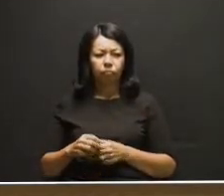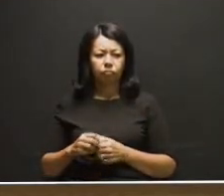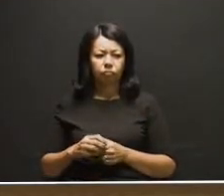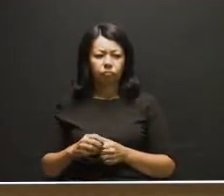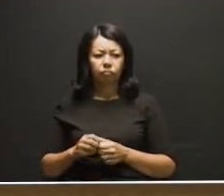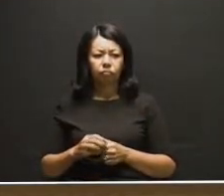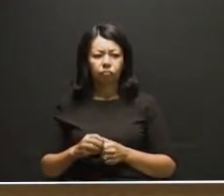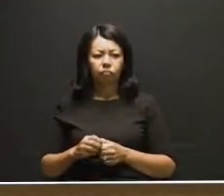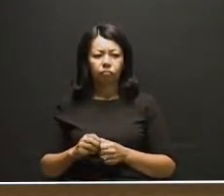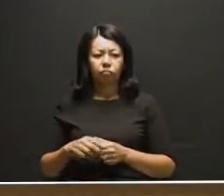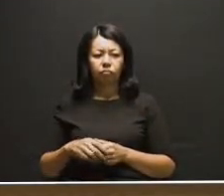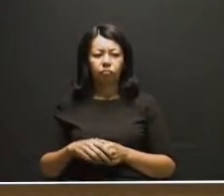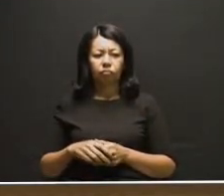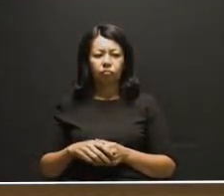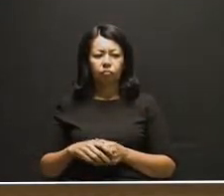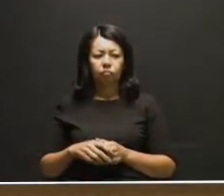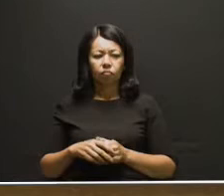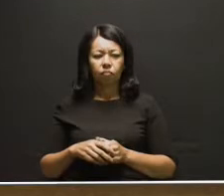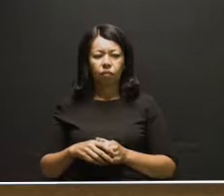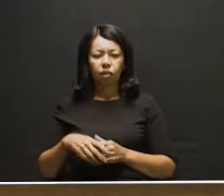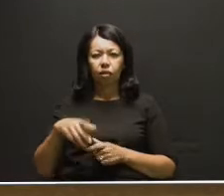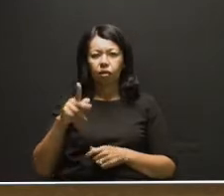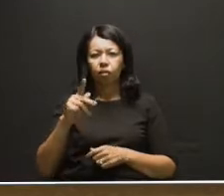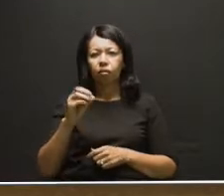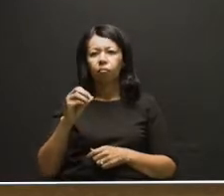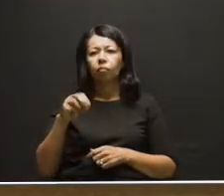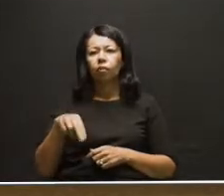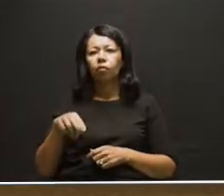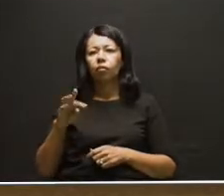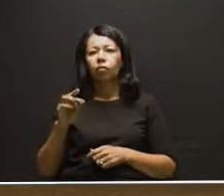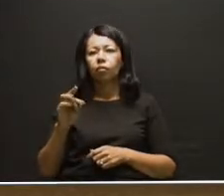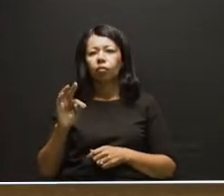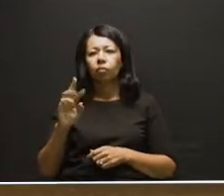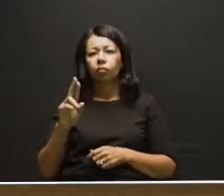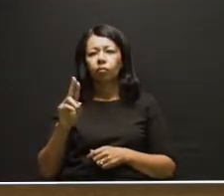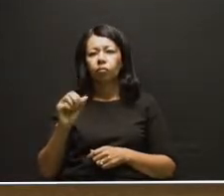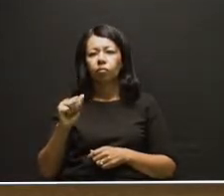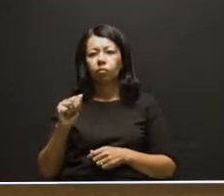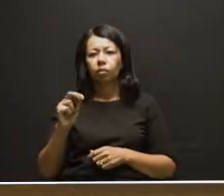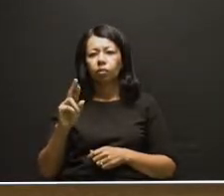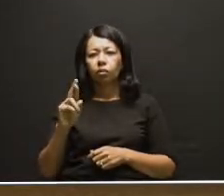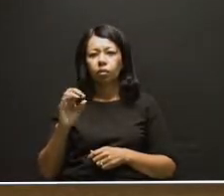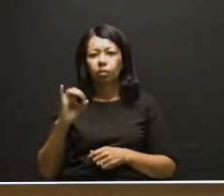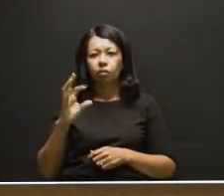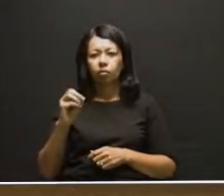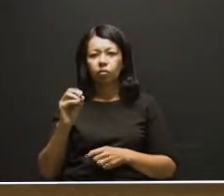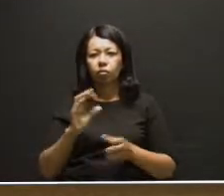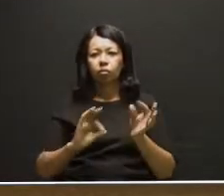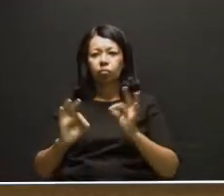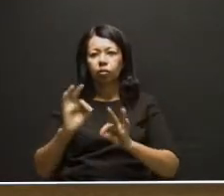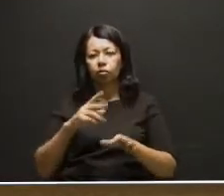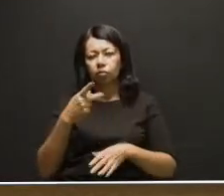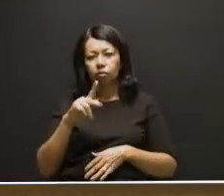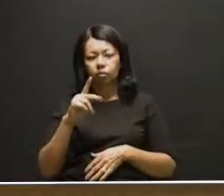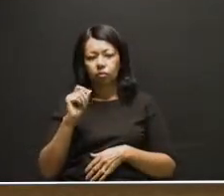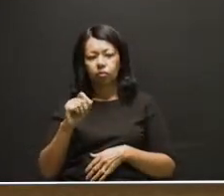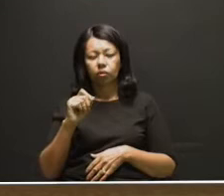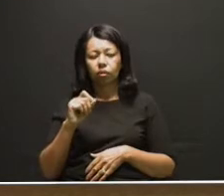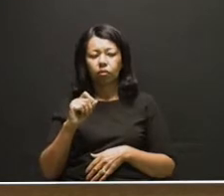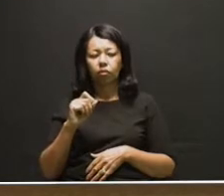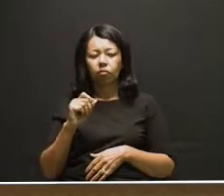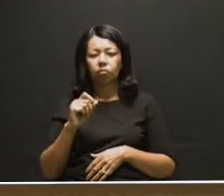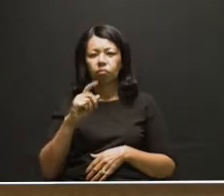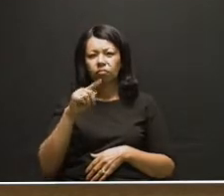prontuário dos pacientes então com certeza esse projeto de lei de vossas e isso vai inibir